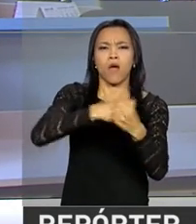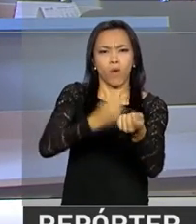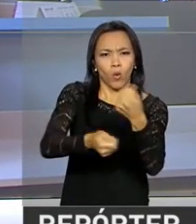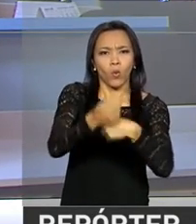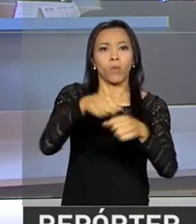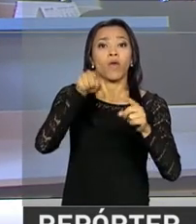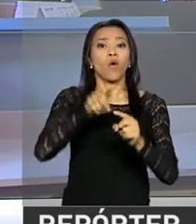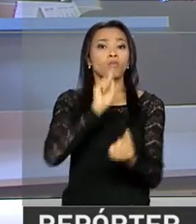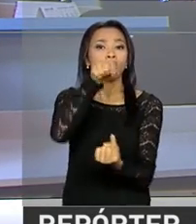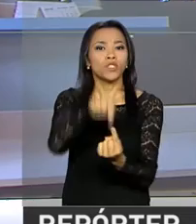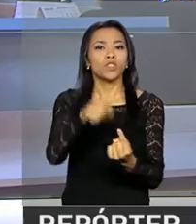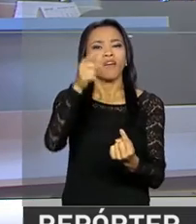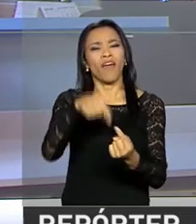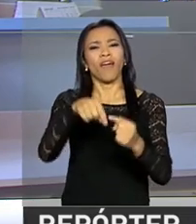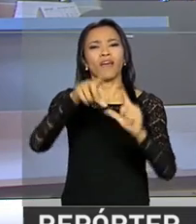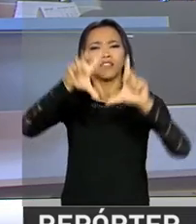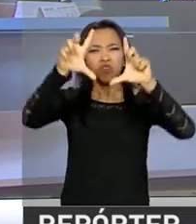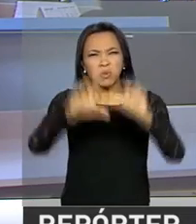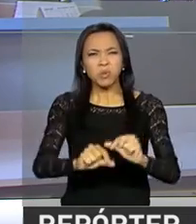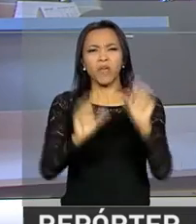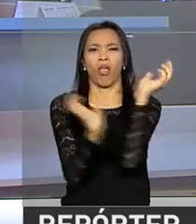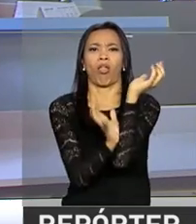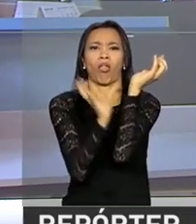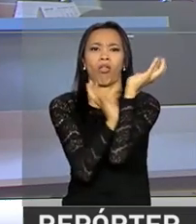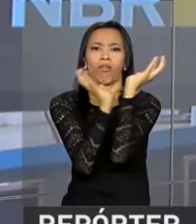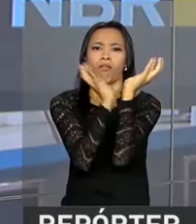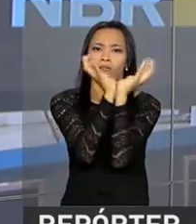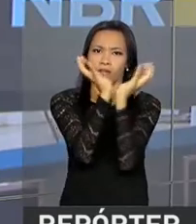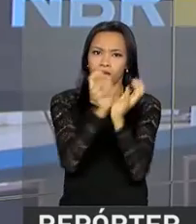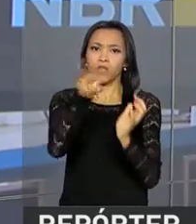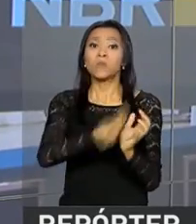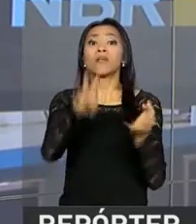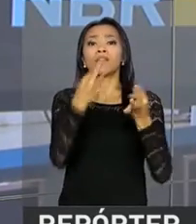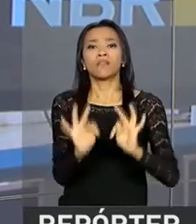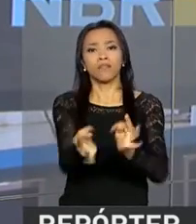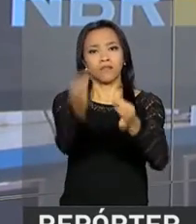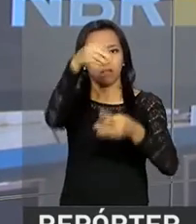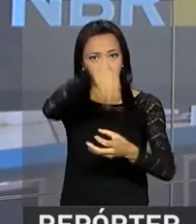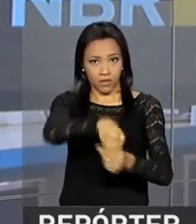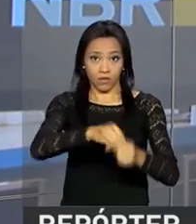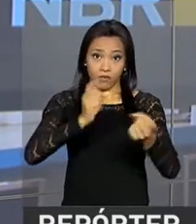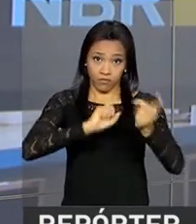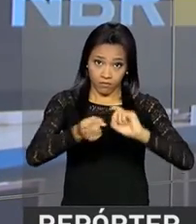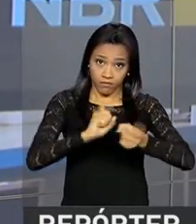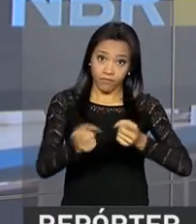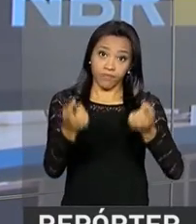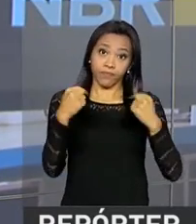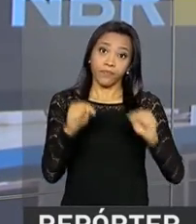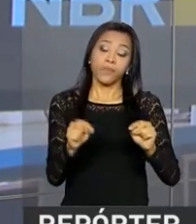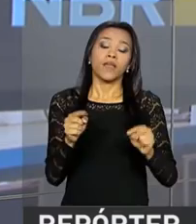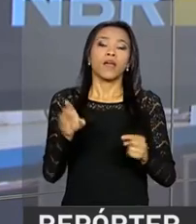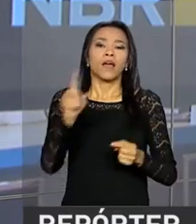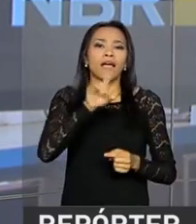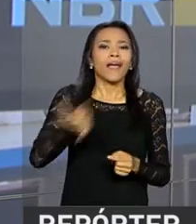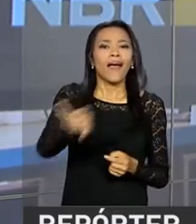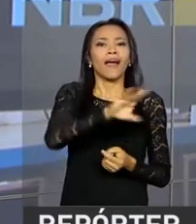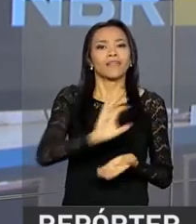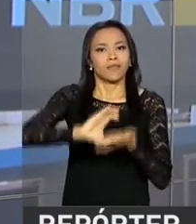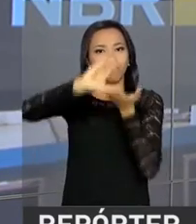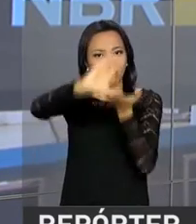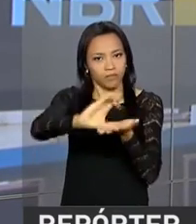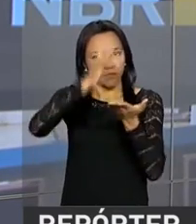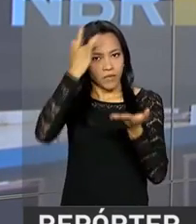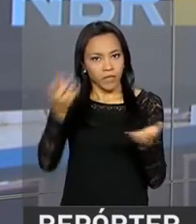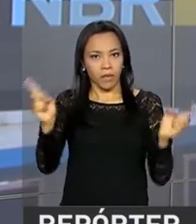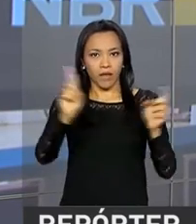para desburocratizar e modernizar o Estado. O ministro disse que as recomendações dos conselheiros serão